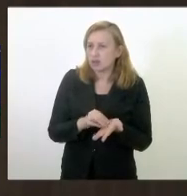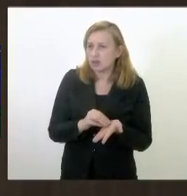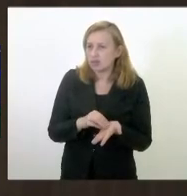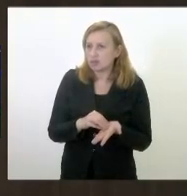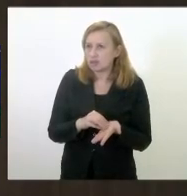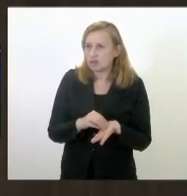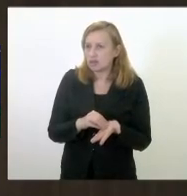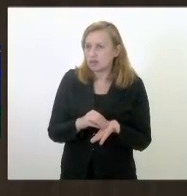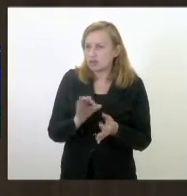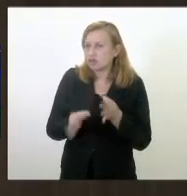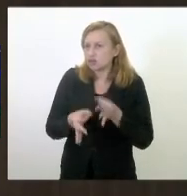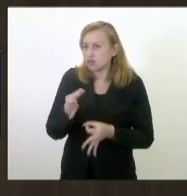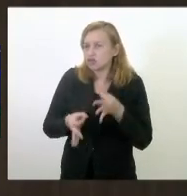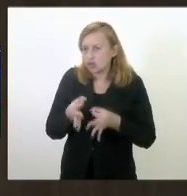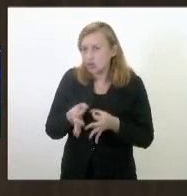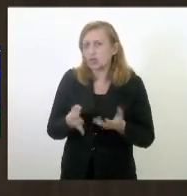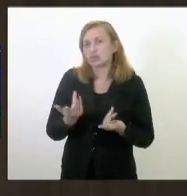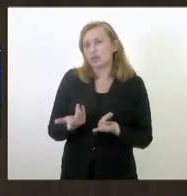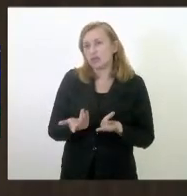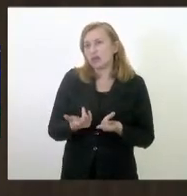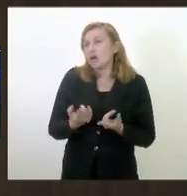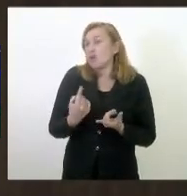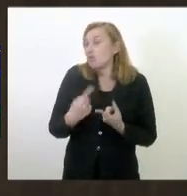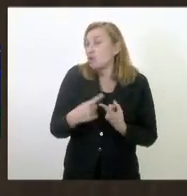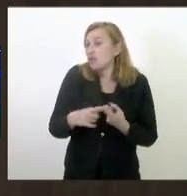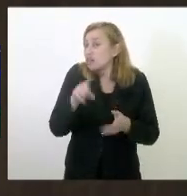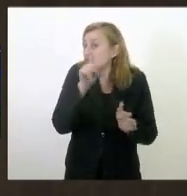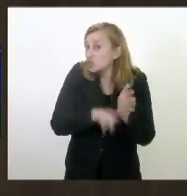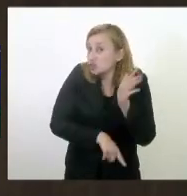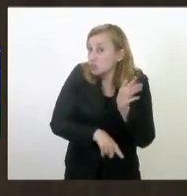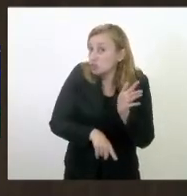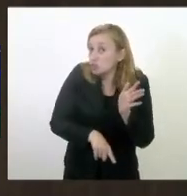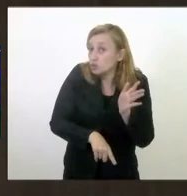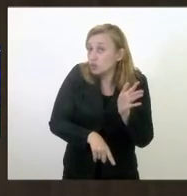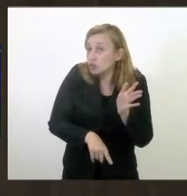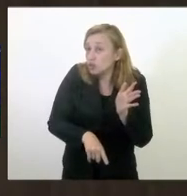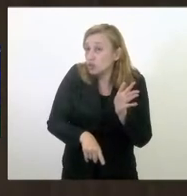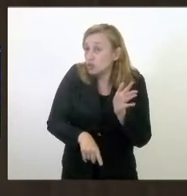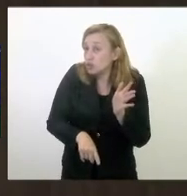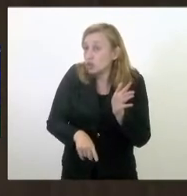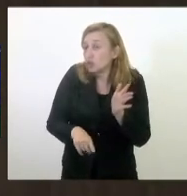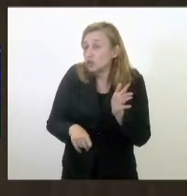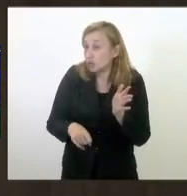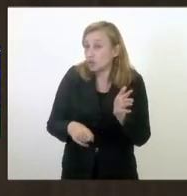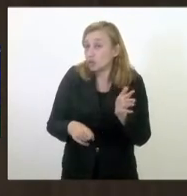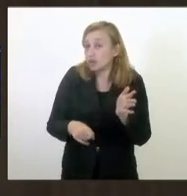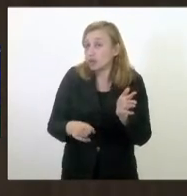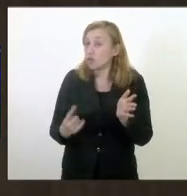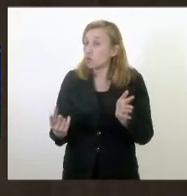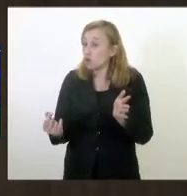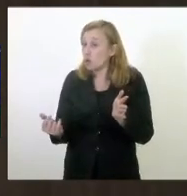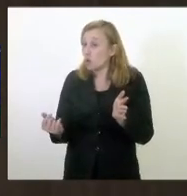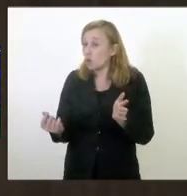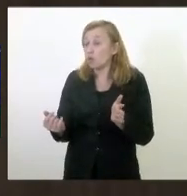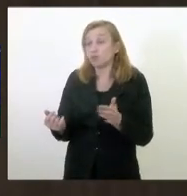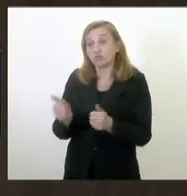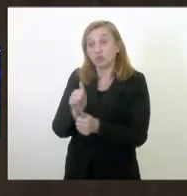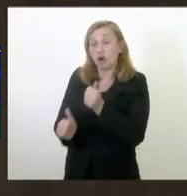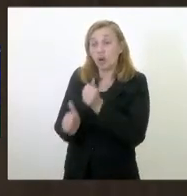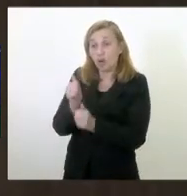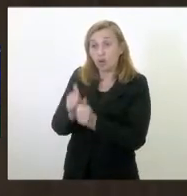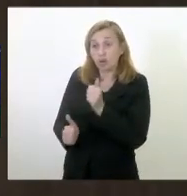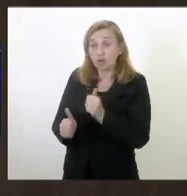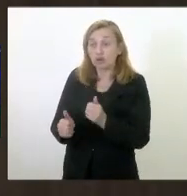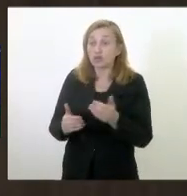hoje, porque a gente vai diminuir o poder de compra do trabalhador. Esse projeto passando hoje